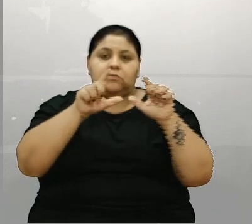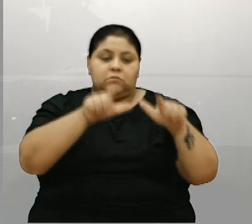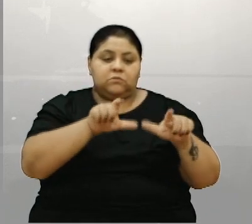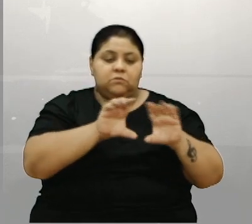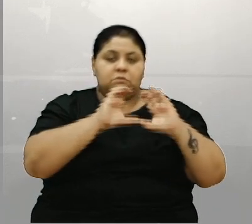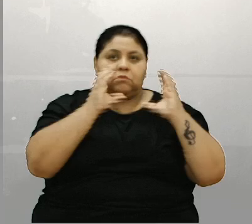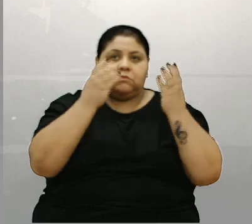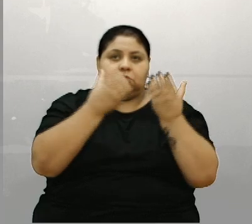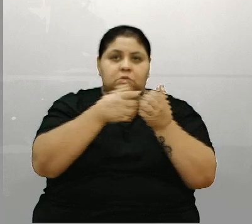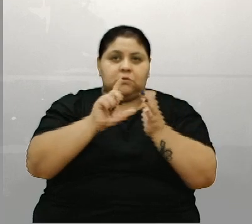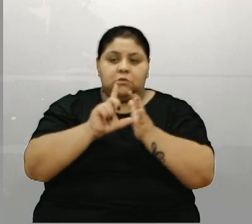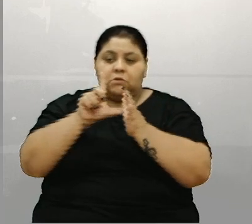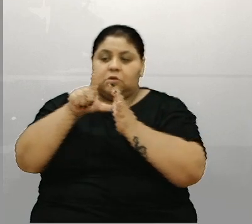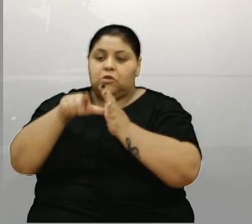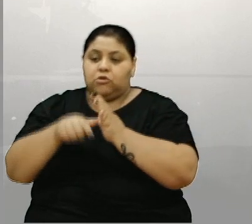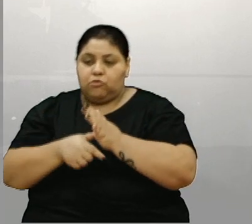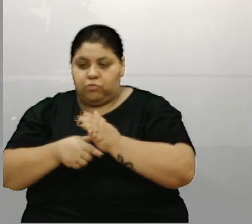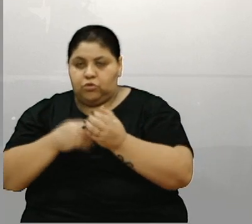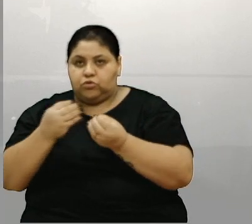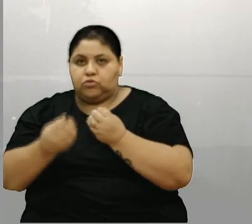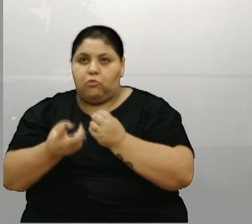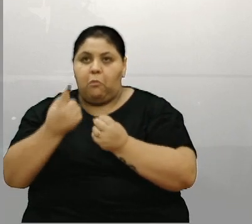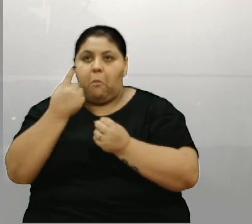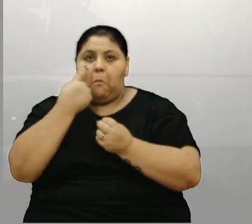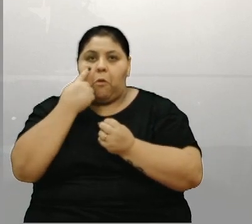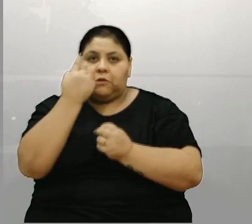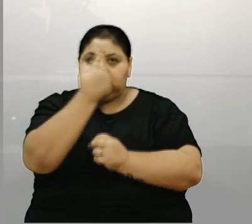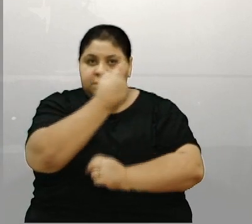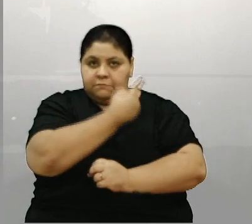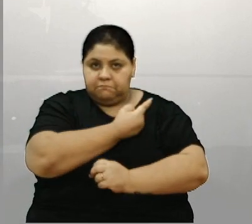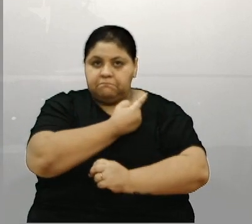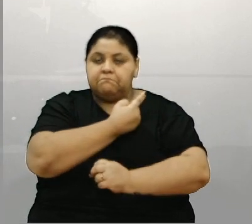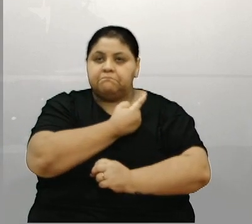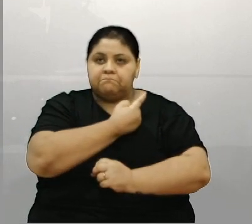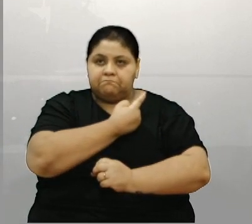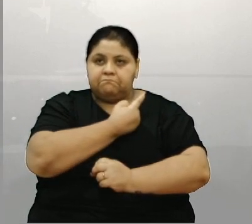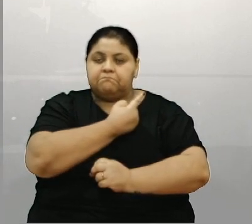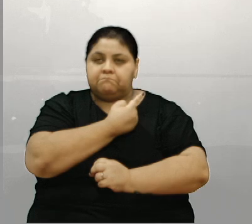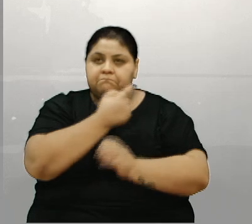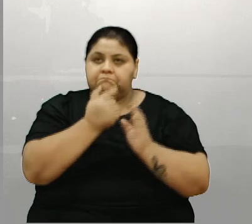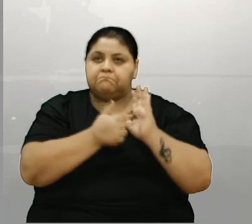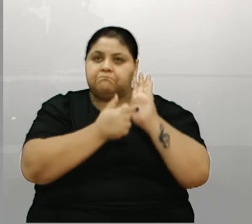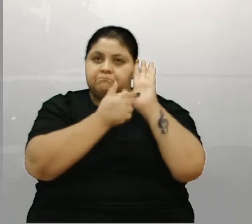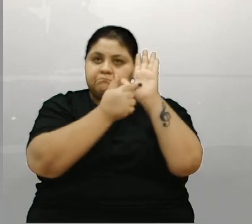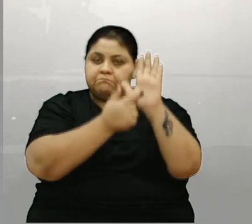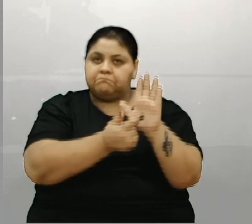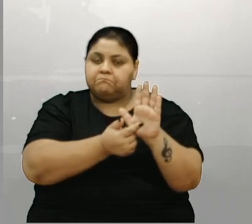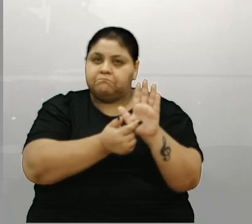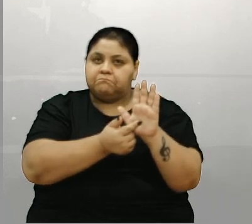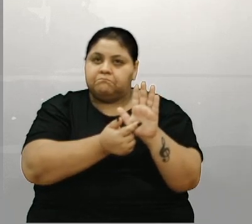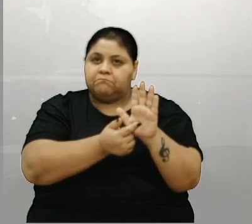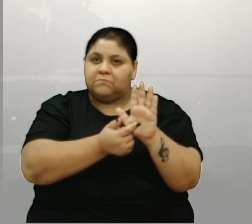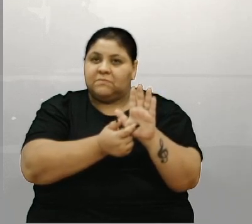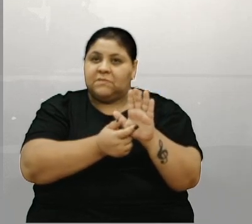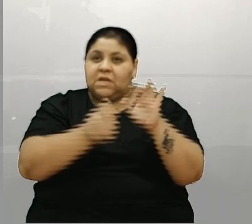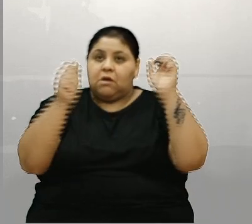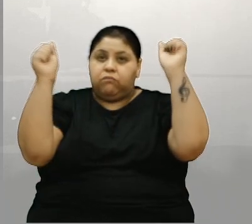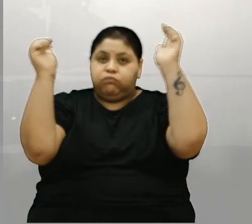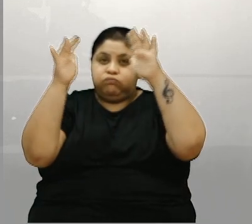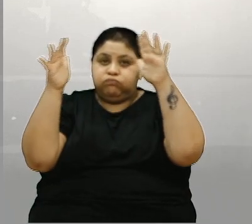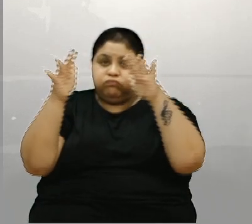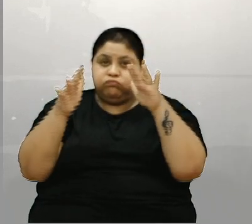e em seguida, como dá para visualizar nas imagens que a TV Câmara está mostrando, com aquela chuvarada,